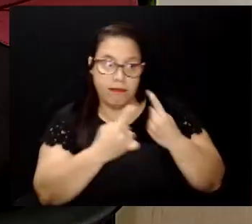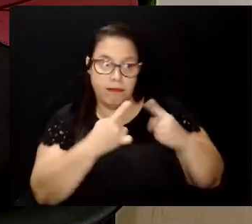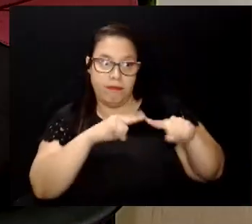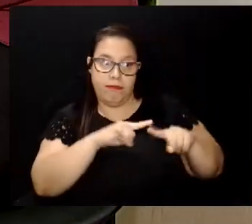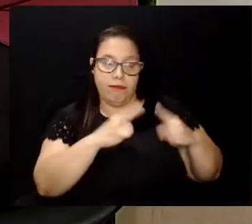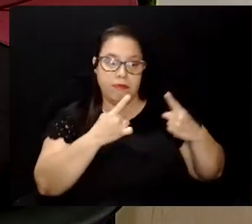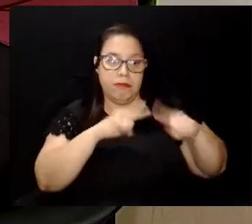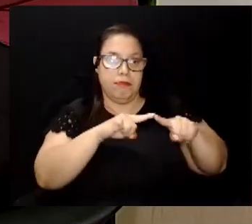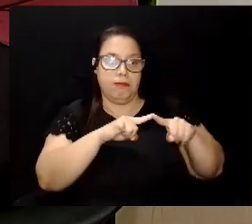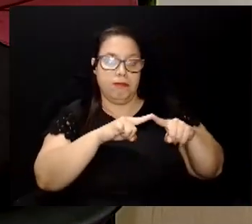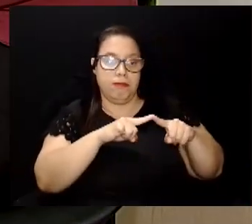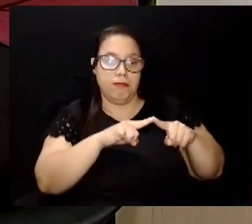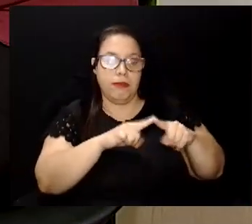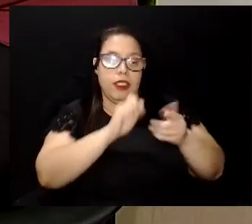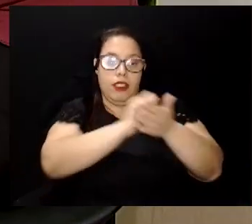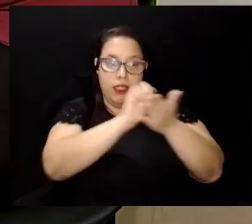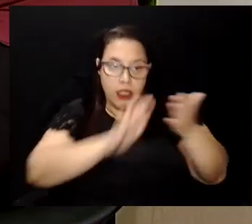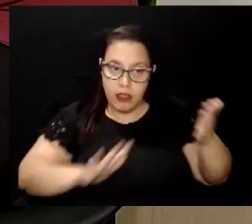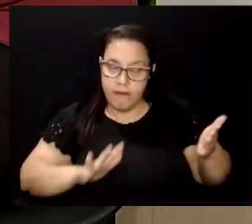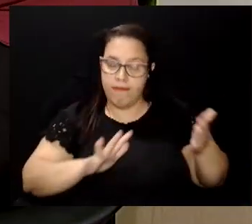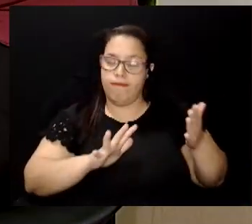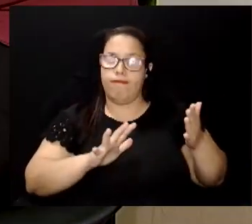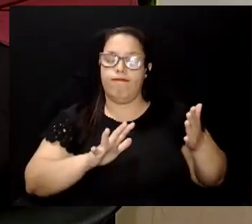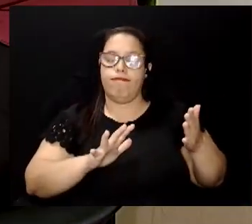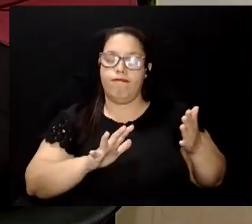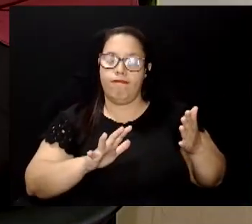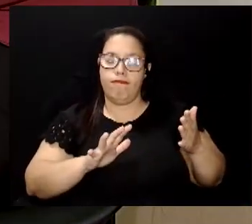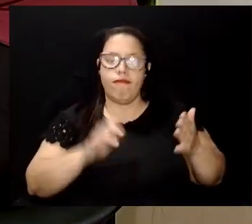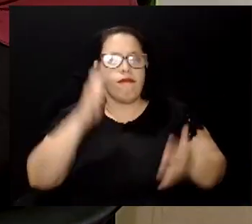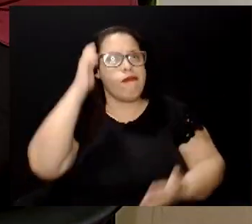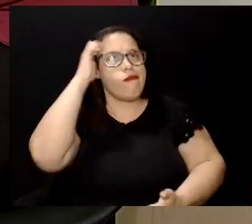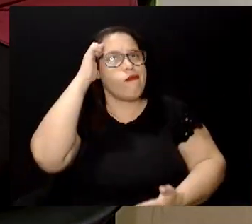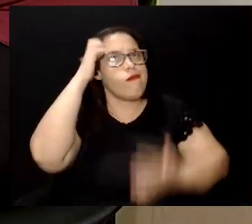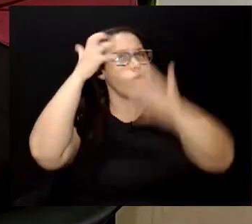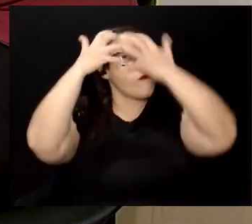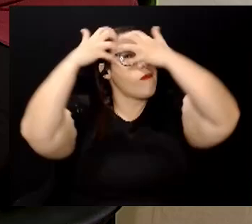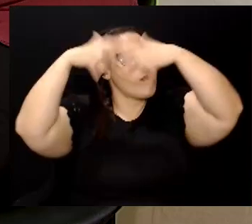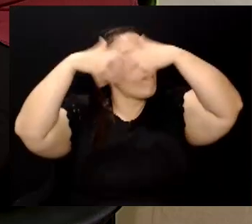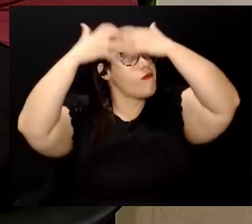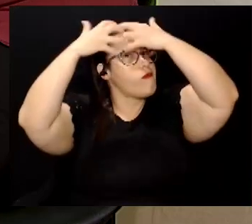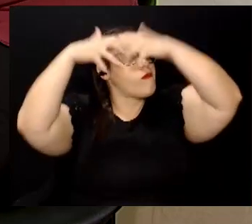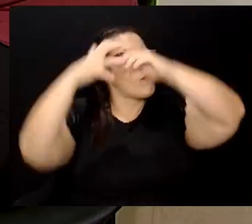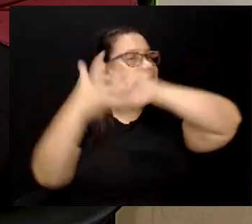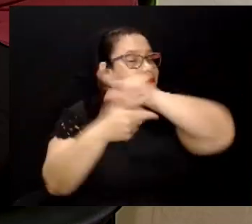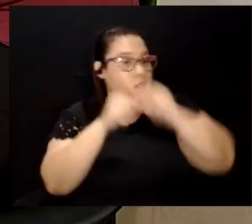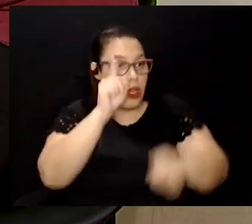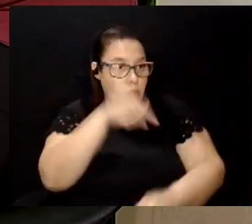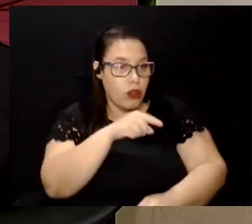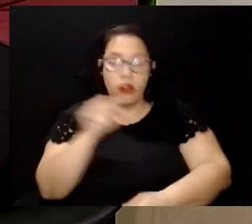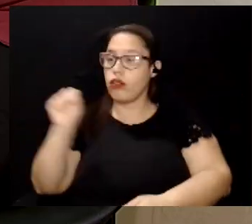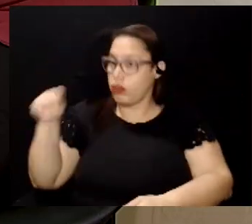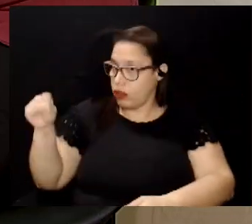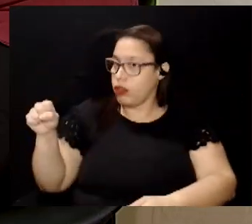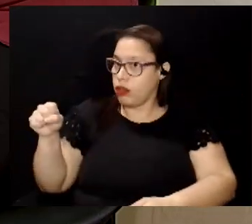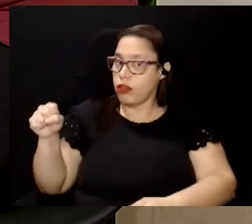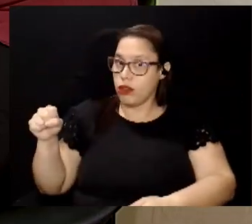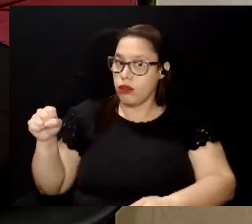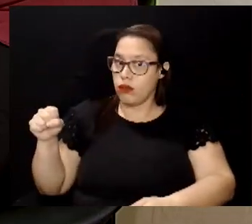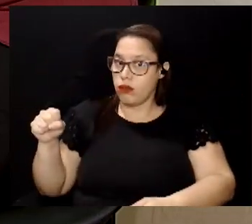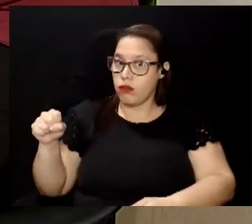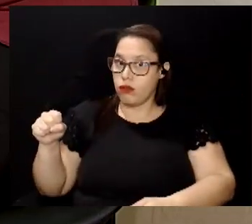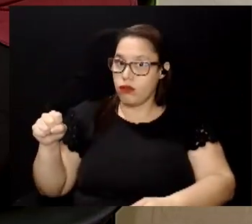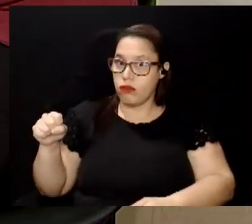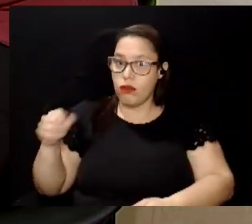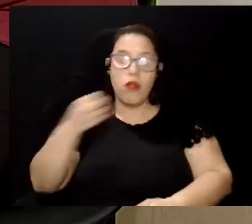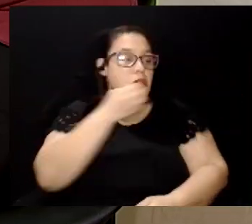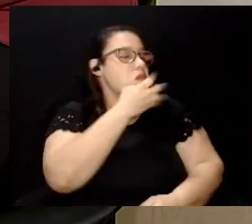que trazem essa reflexão para eles do mundo como ele é. Sim. Né? Com as coisas boas, às vezes com as coisas não tão